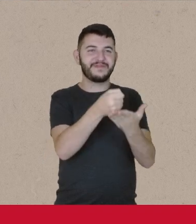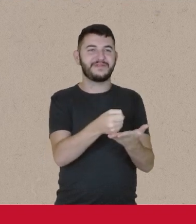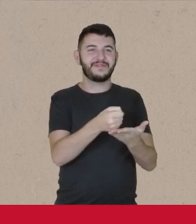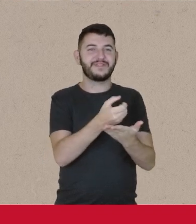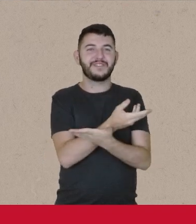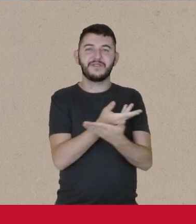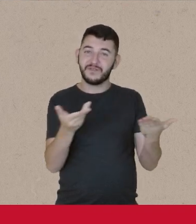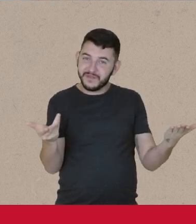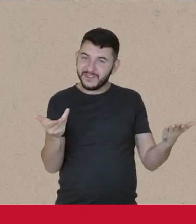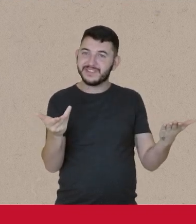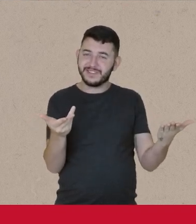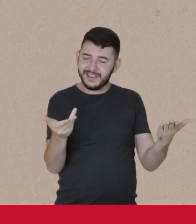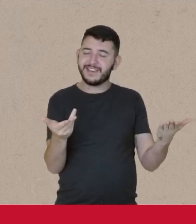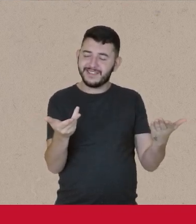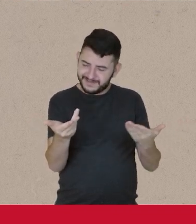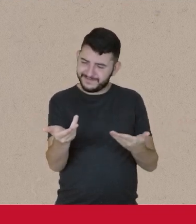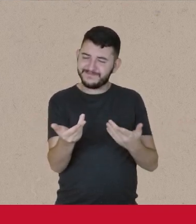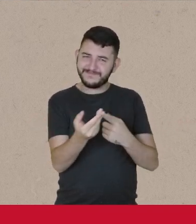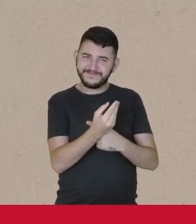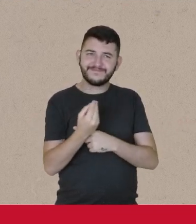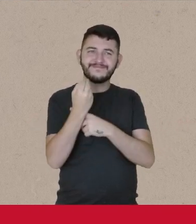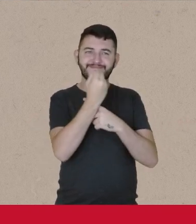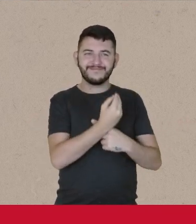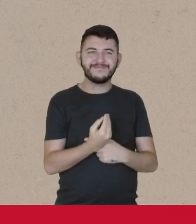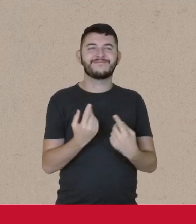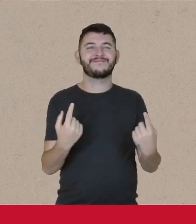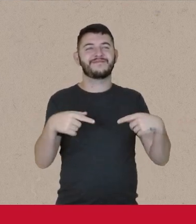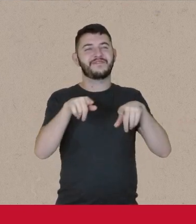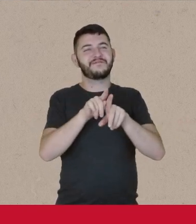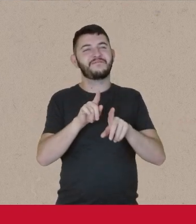vocês sempre me prestaram, e deixar também